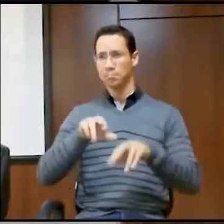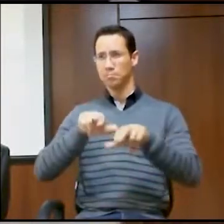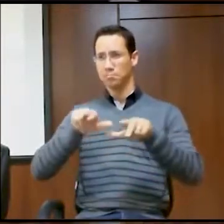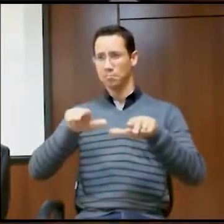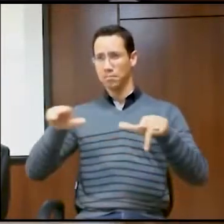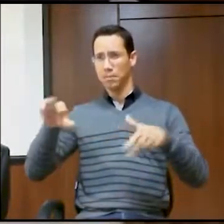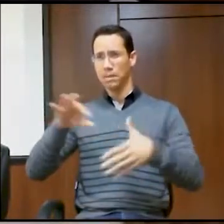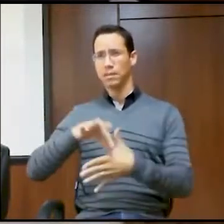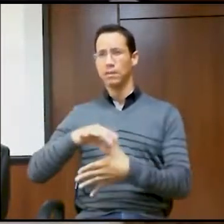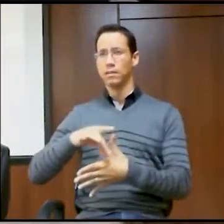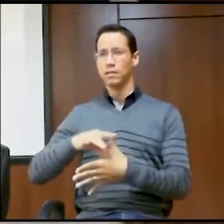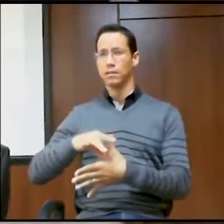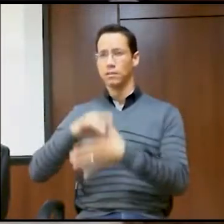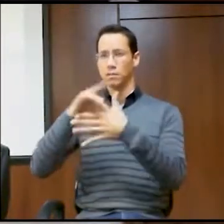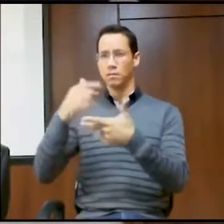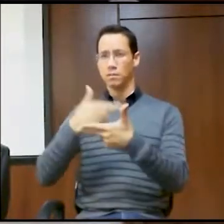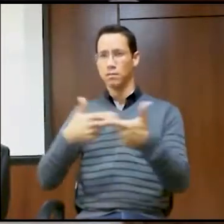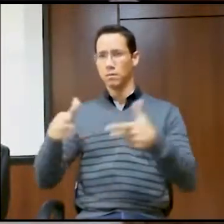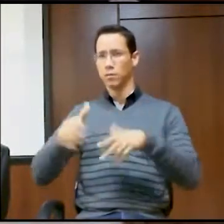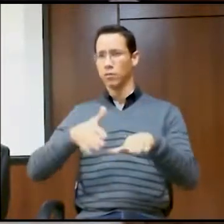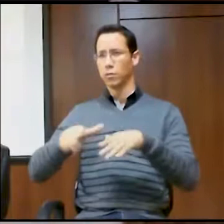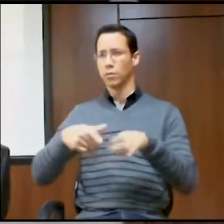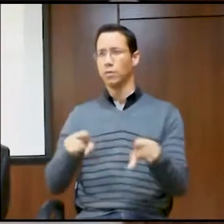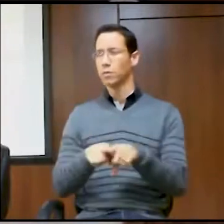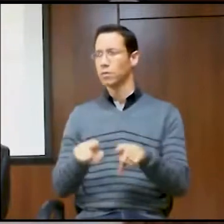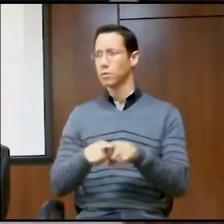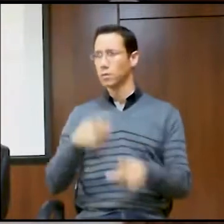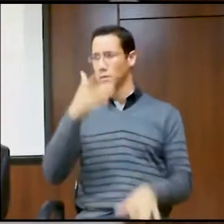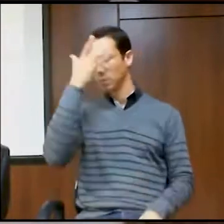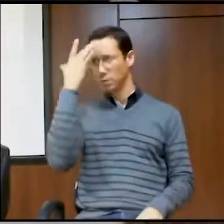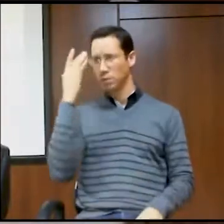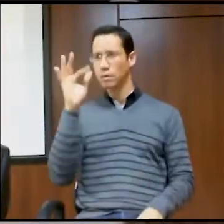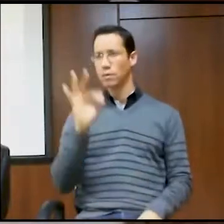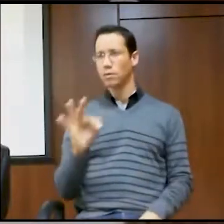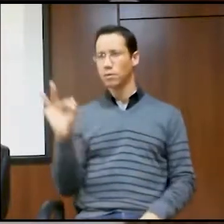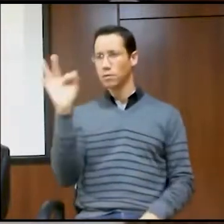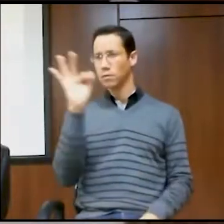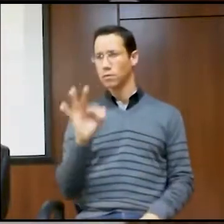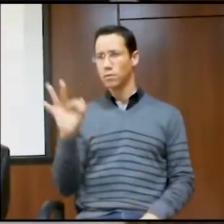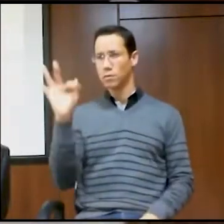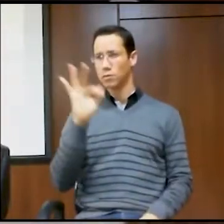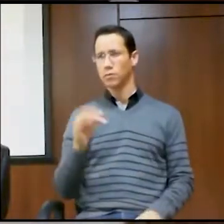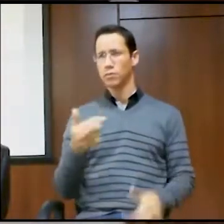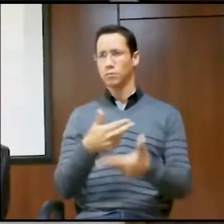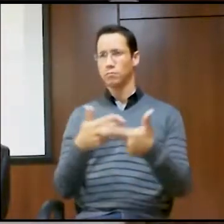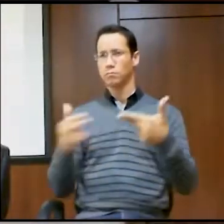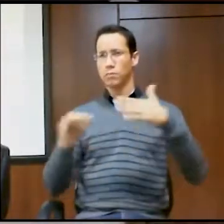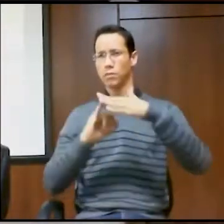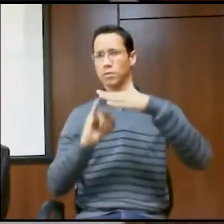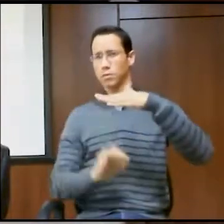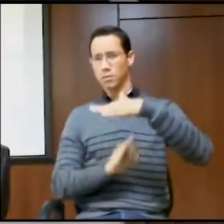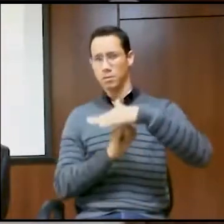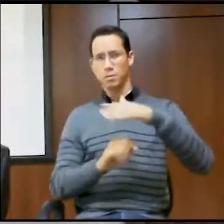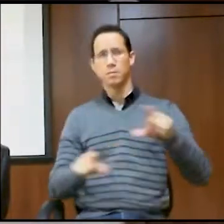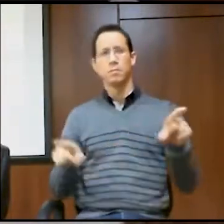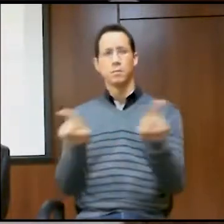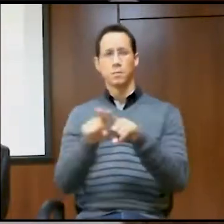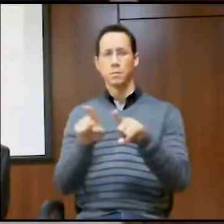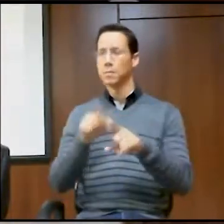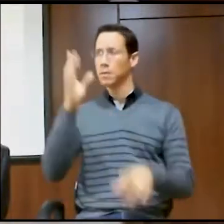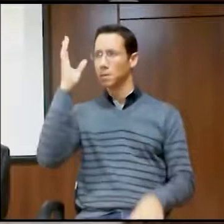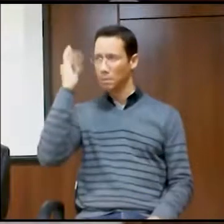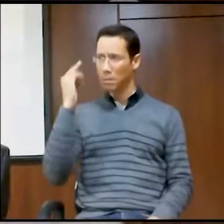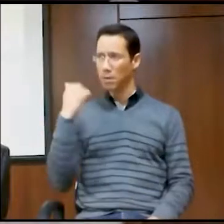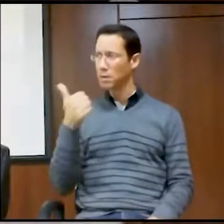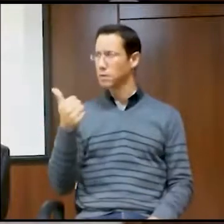né, de movimento que está aqui, e também de gente da academia, da universidade, de entidades também. Então amanhã às 13 horas nós